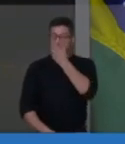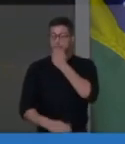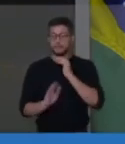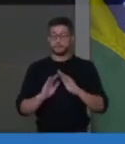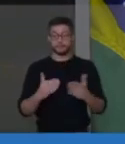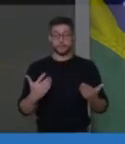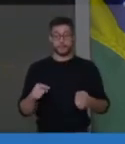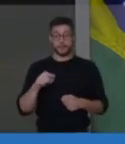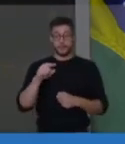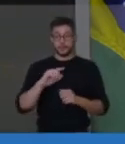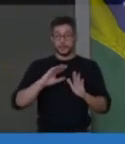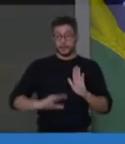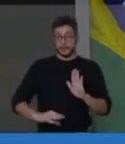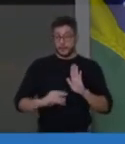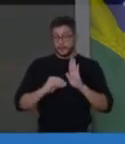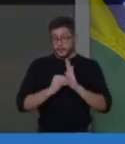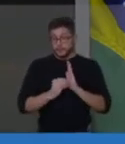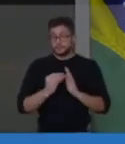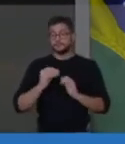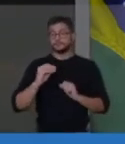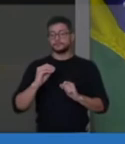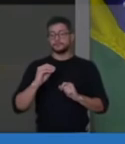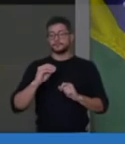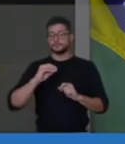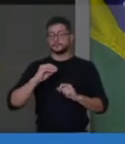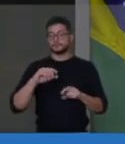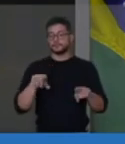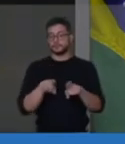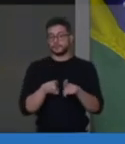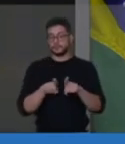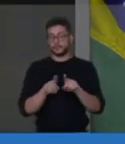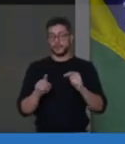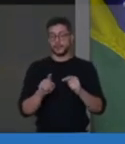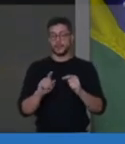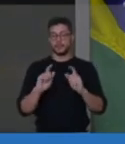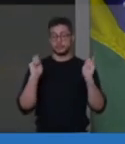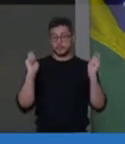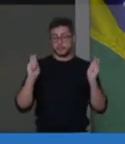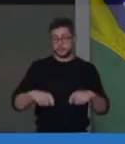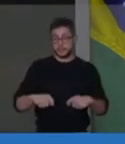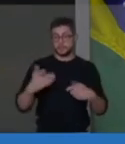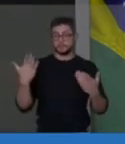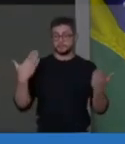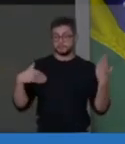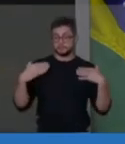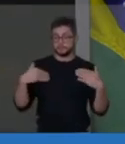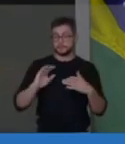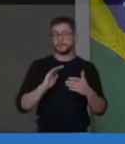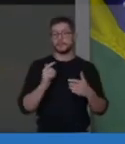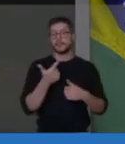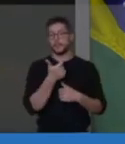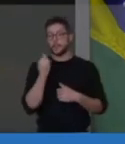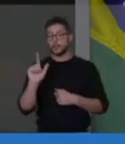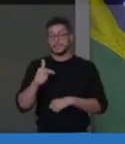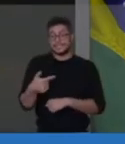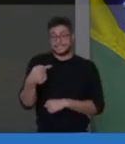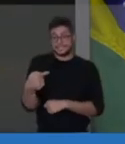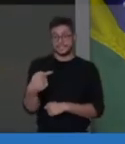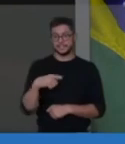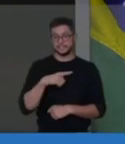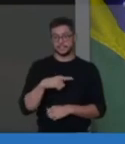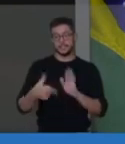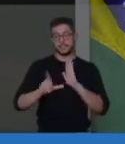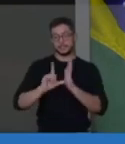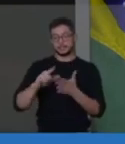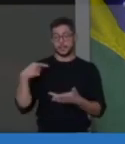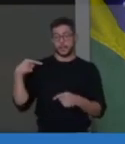dias, cada uma nas datas específicas, normalmente coincidentes com feriados ou situações comemorativas. Isso